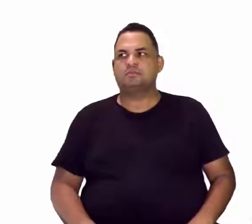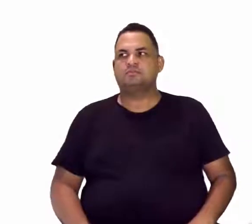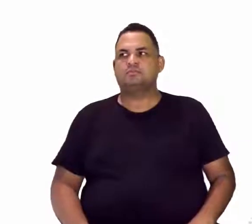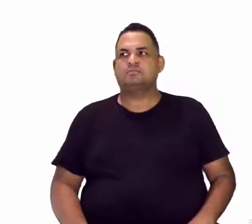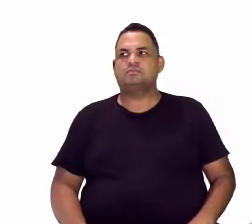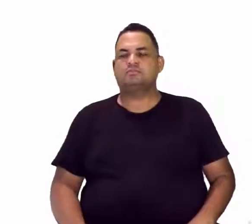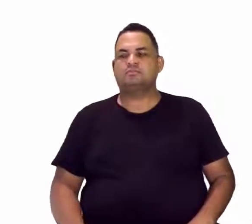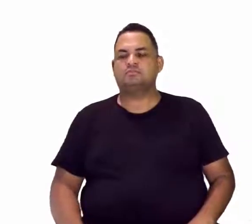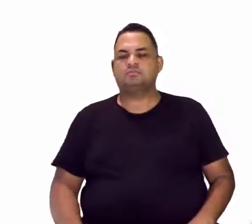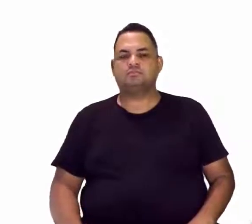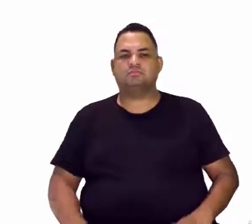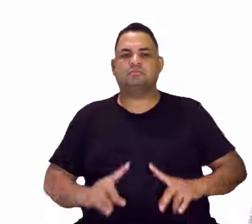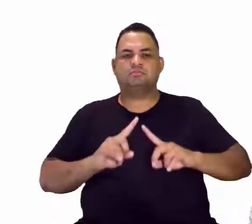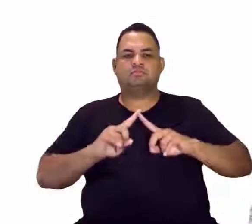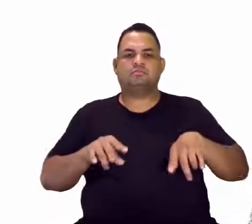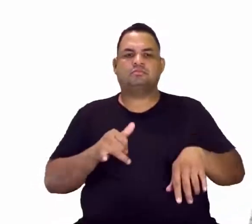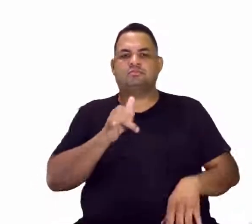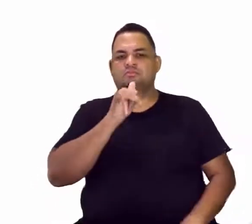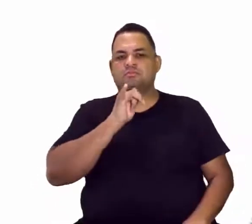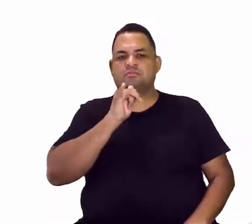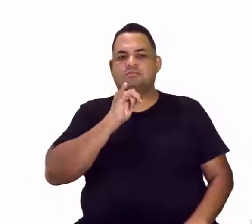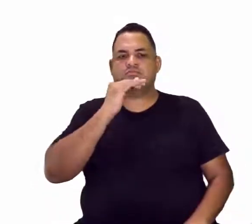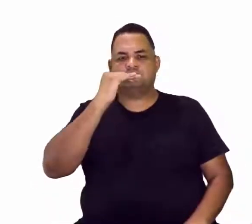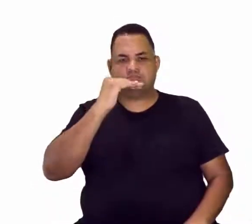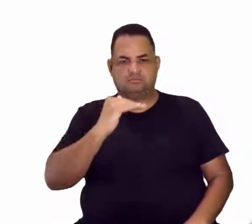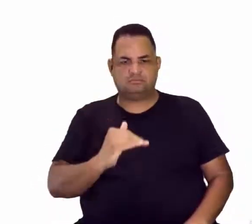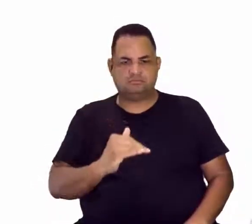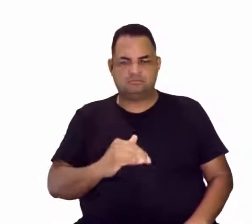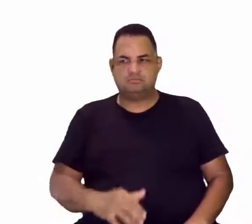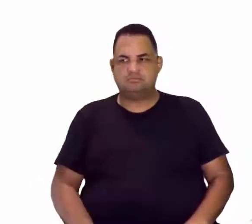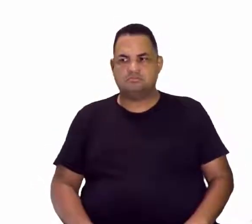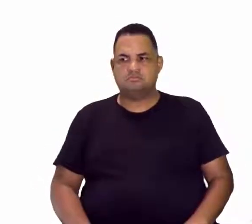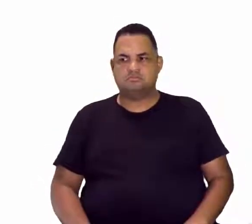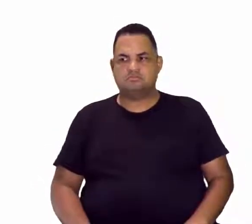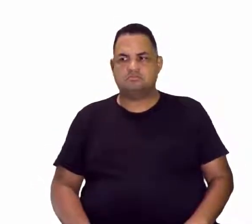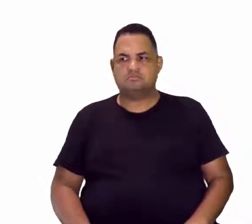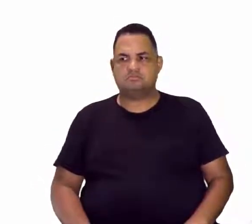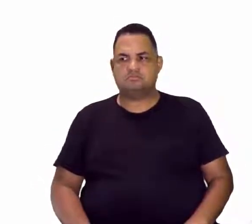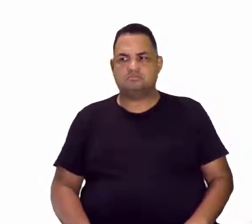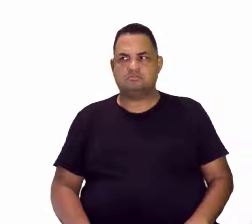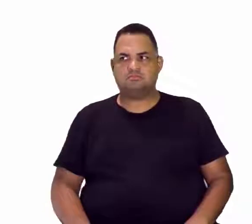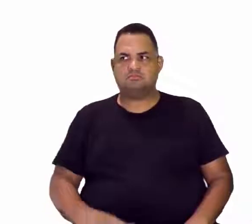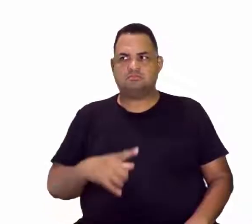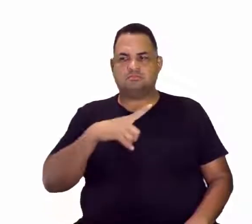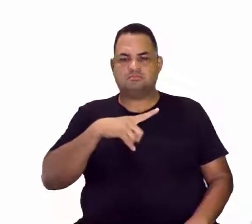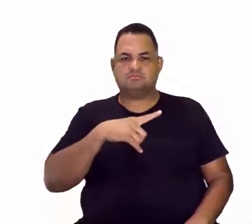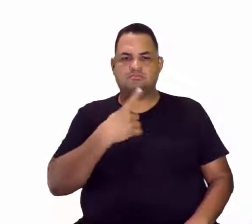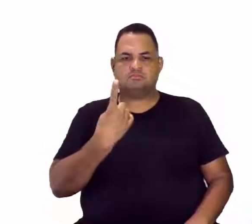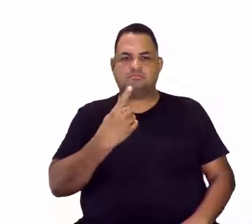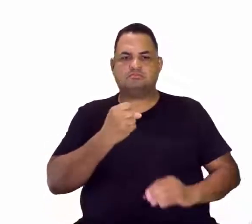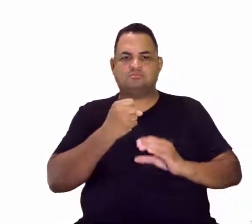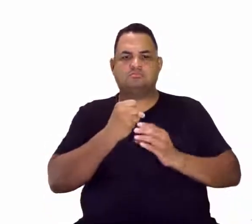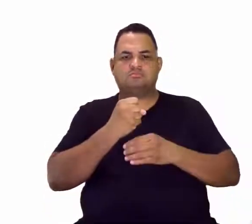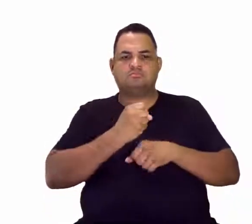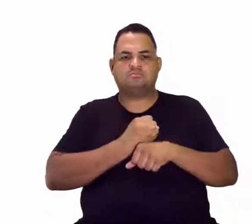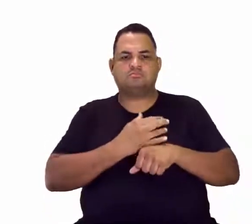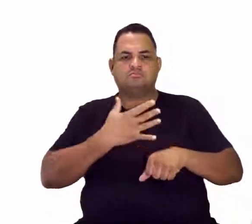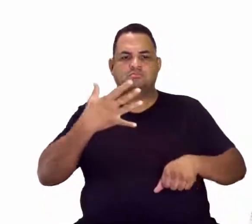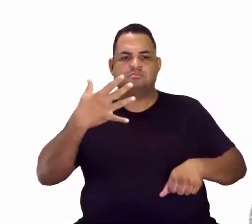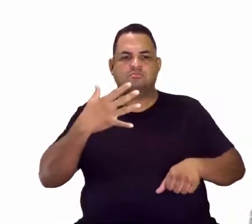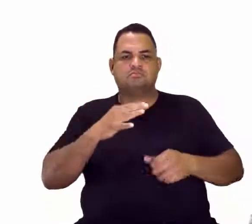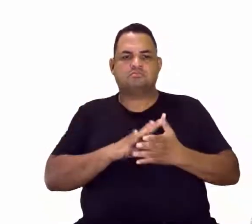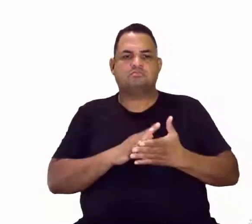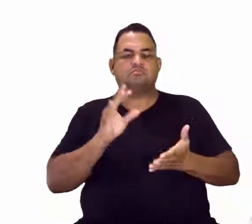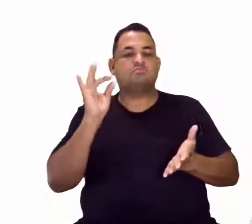ionizável. Mas no exemplo abaixo, nós temos aí um ácido que apresenta